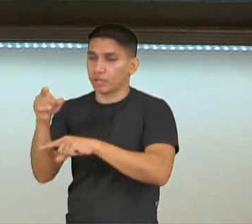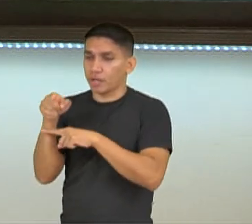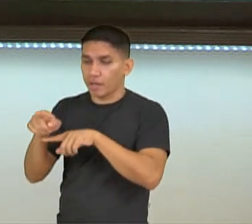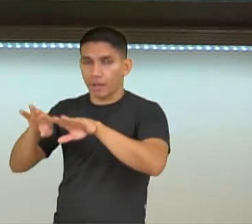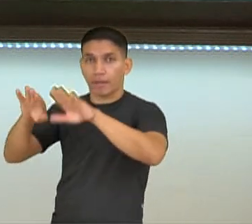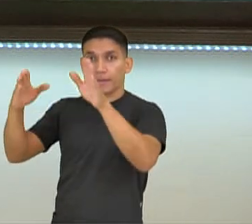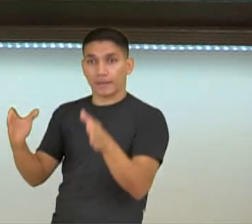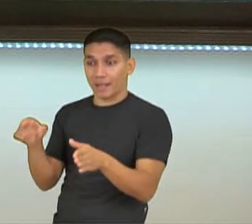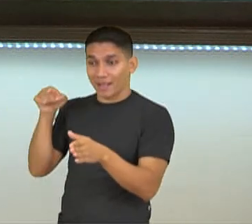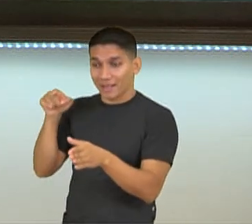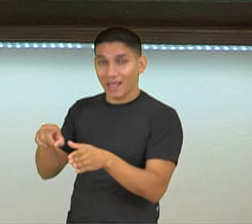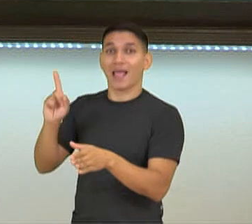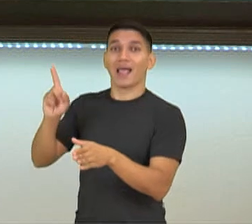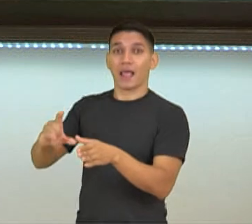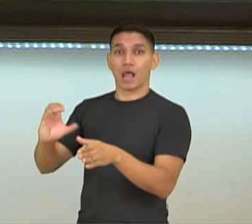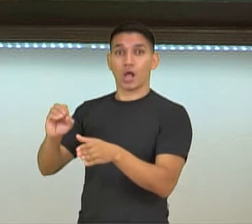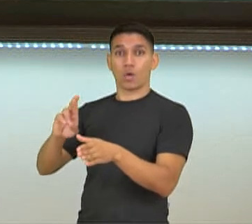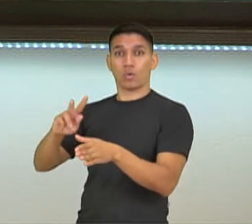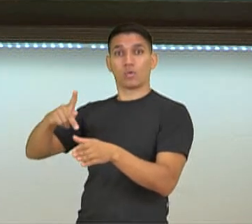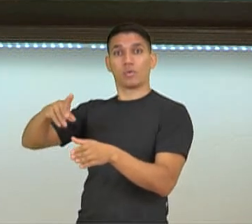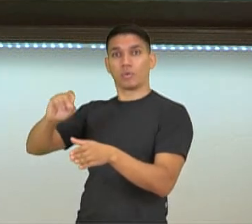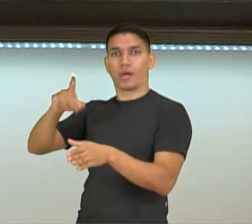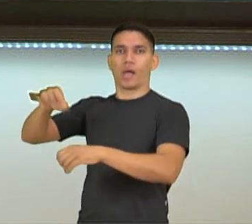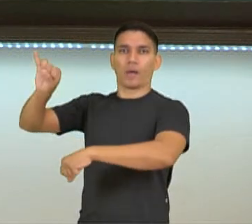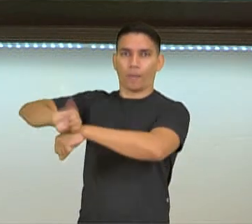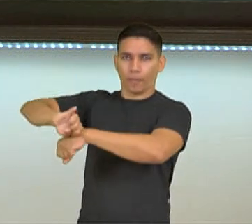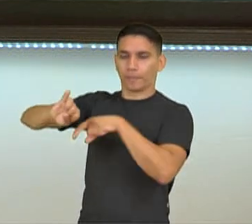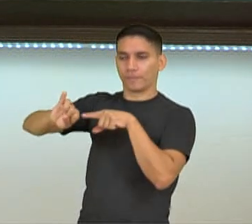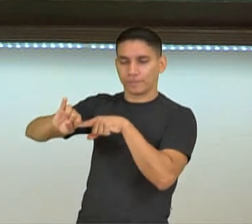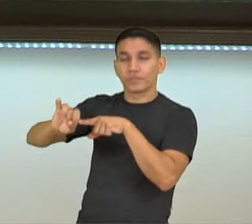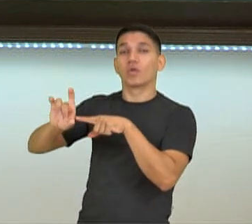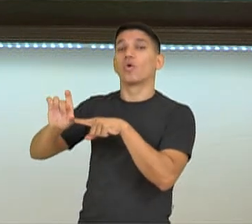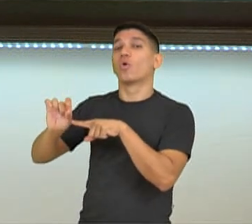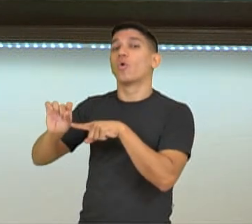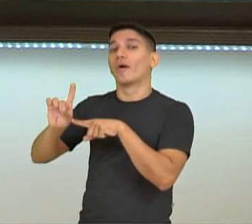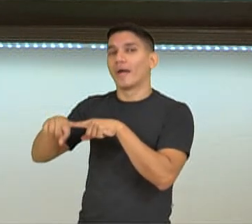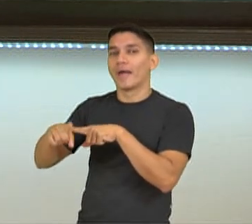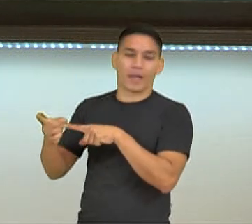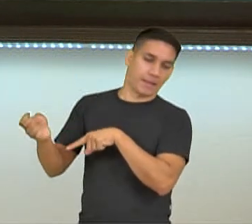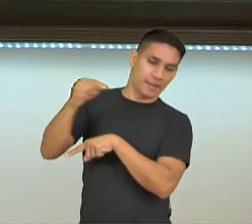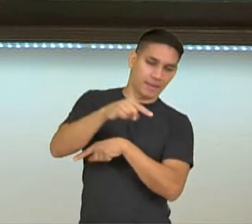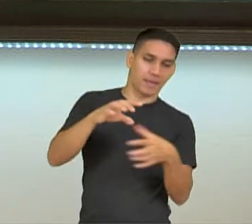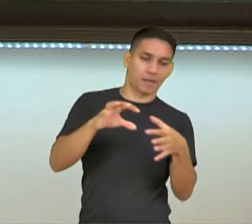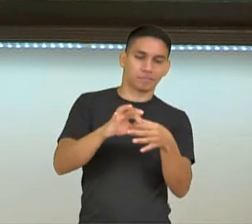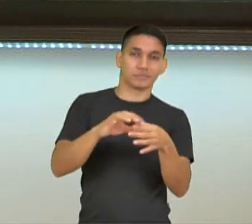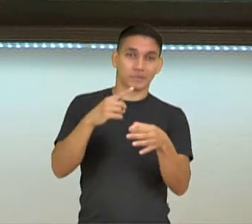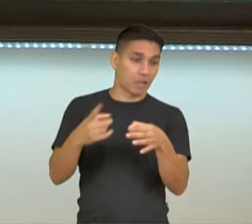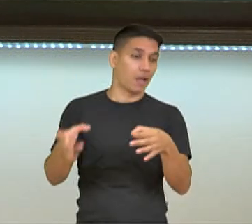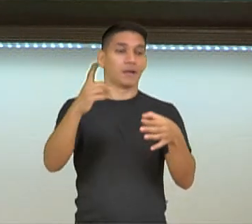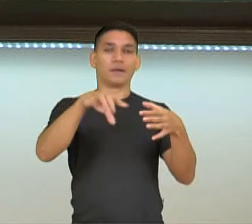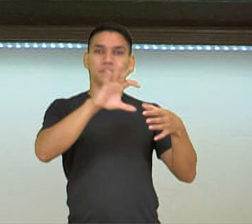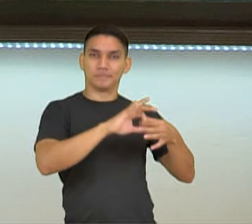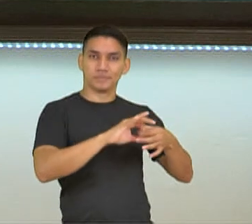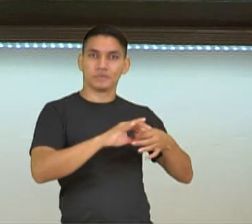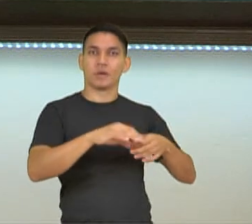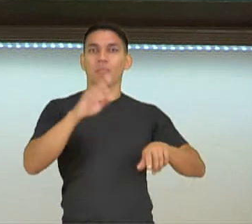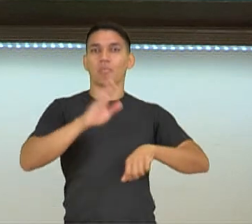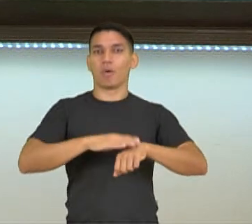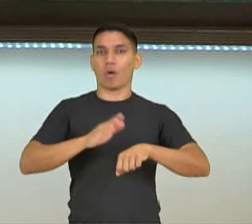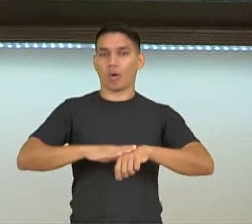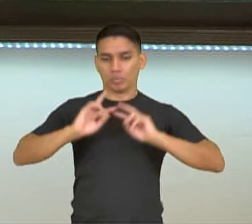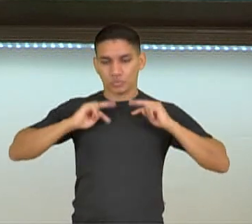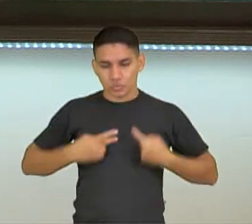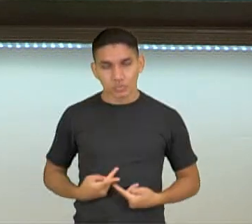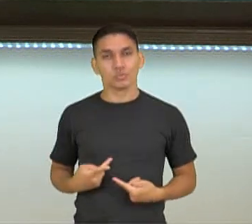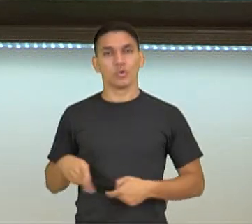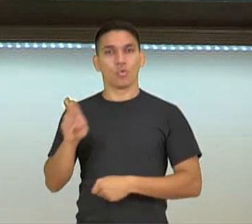um objeto, é um corpo, né? É um objeto, mas o que é um objeto? É um corpo produzido pelo homem para utilização,